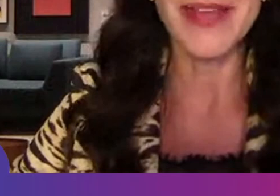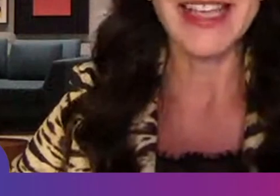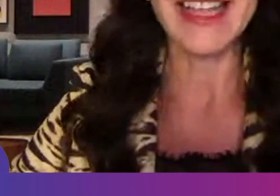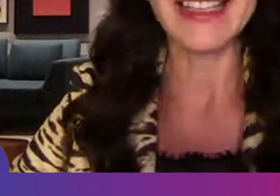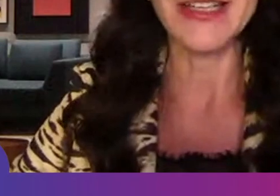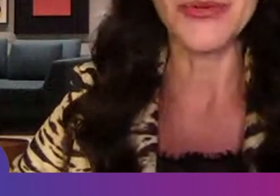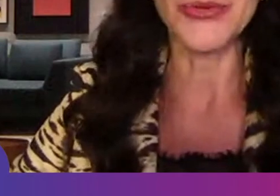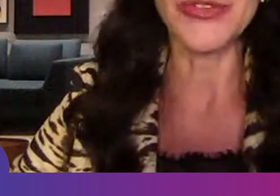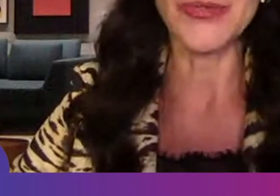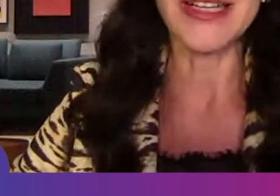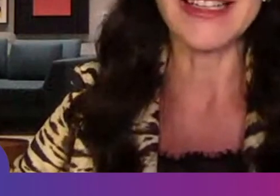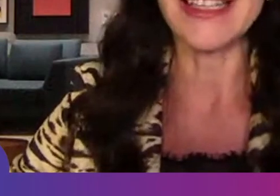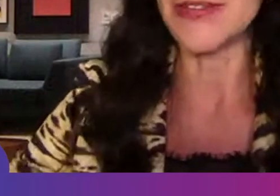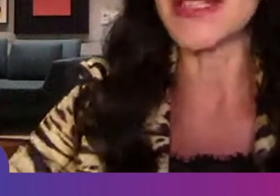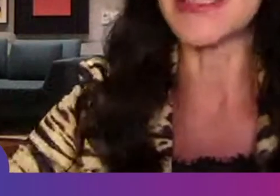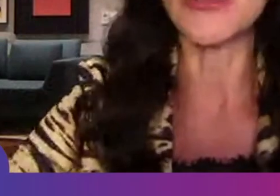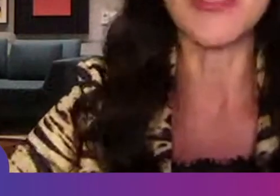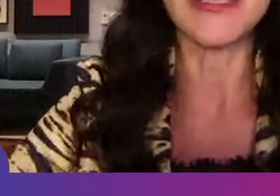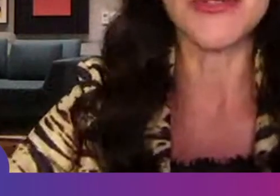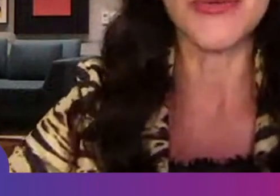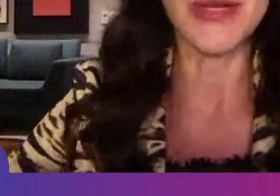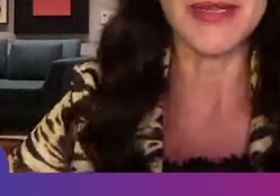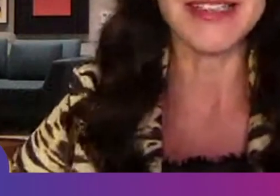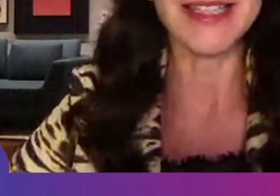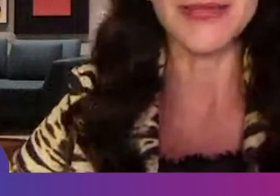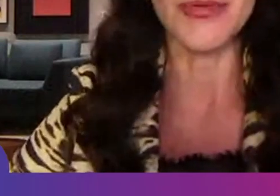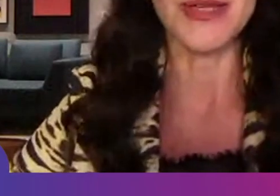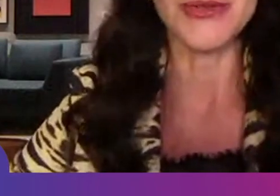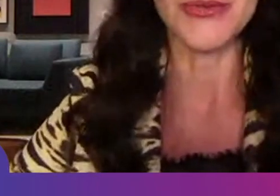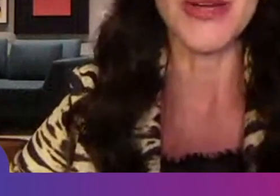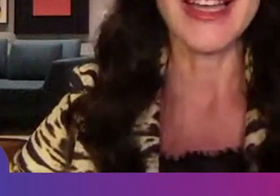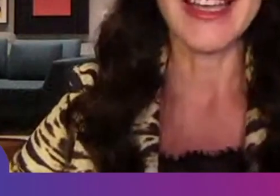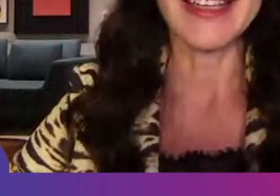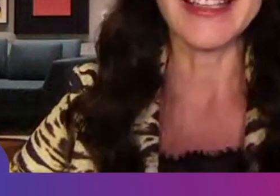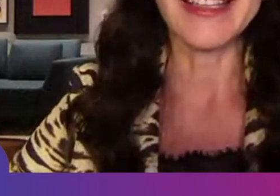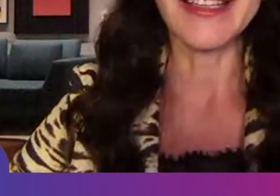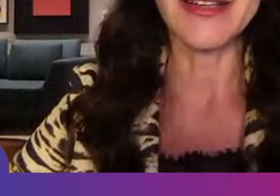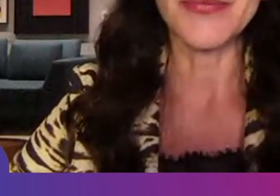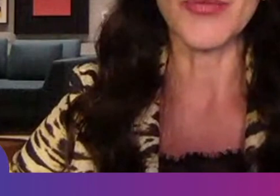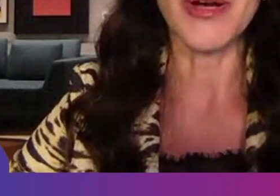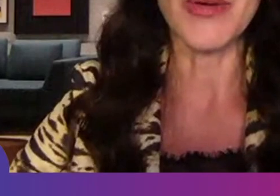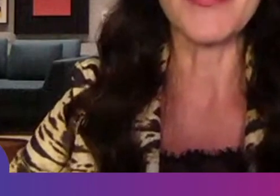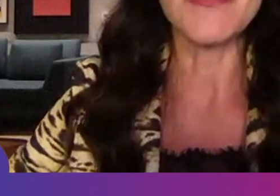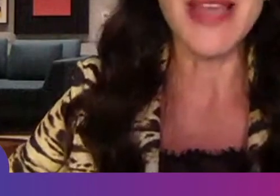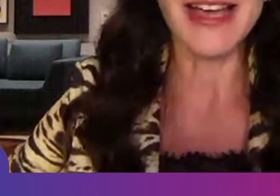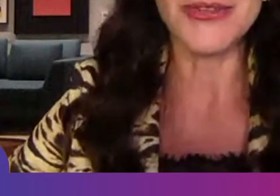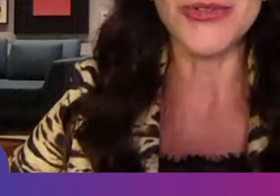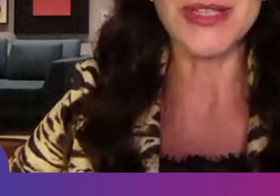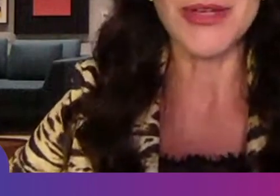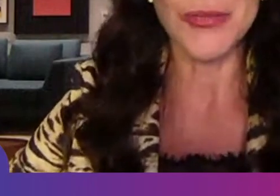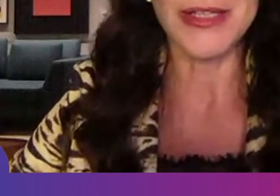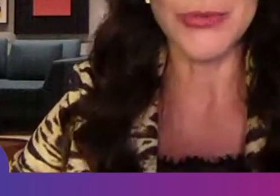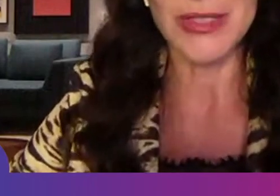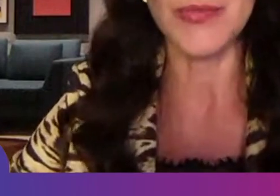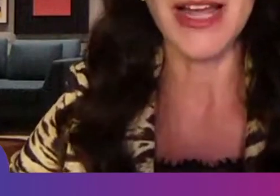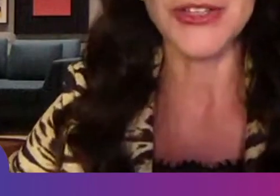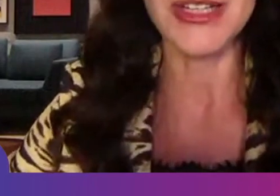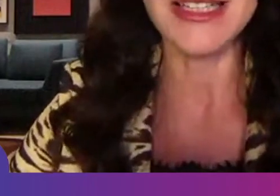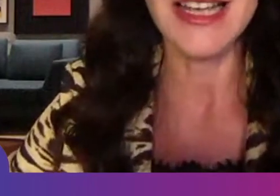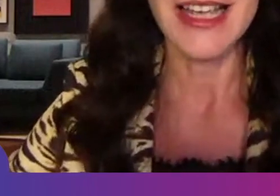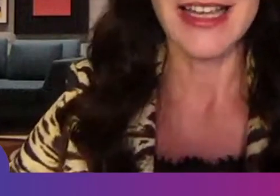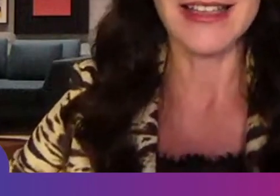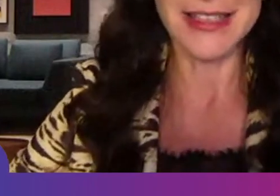uma honra estar aqui conduzindo uma entrevista do Bradesco Women nesse momento em que o banco é premiado justamente pelas